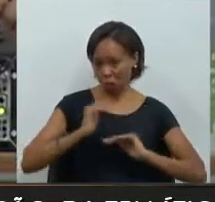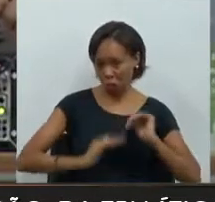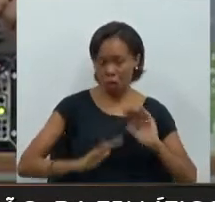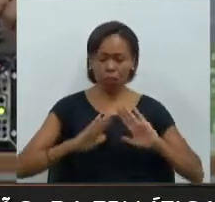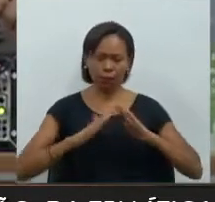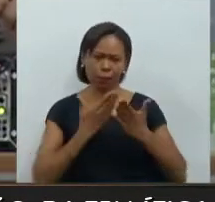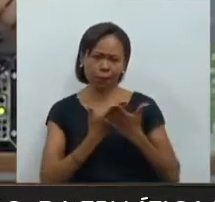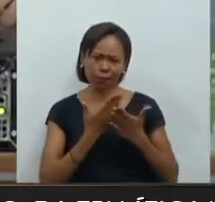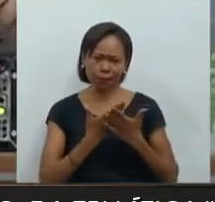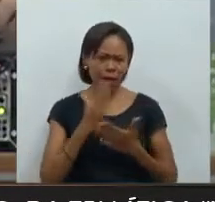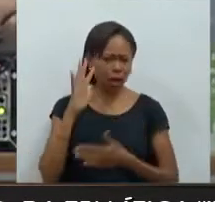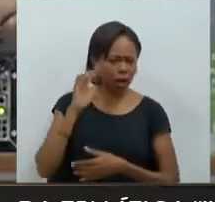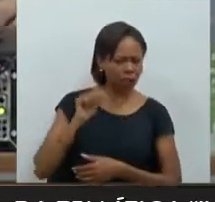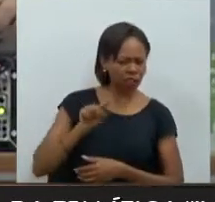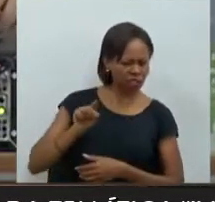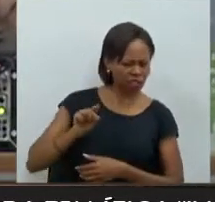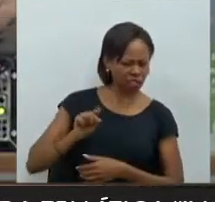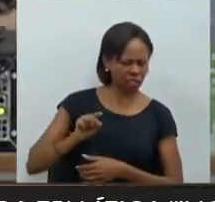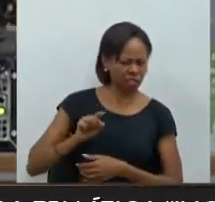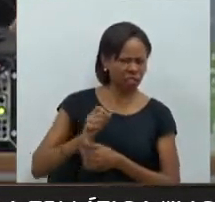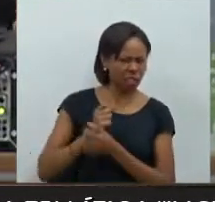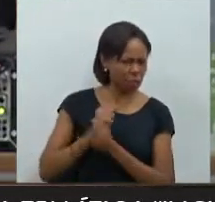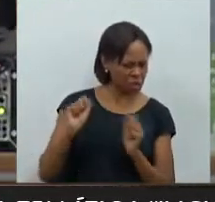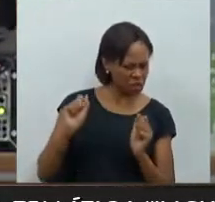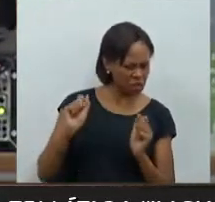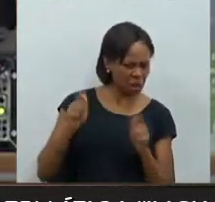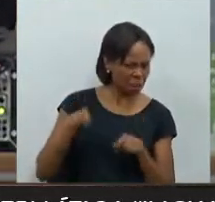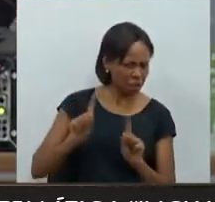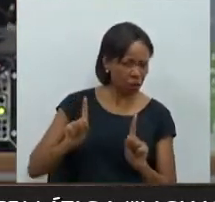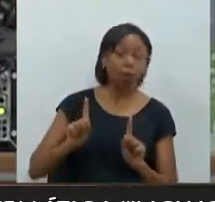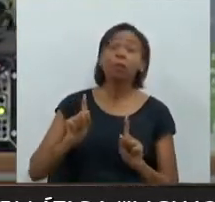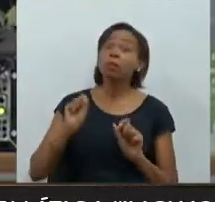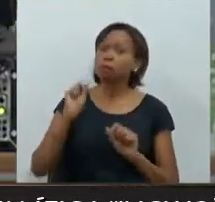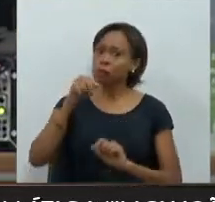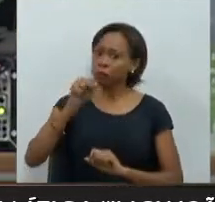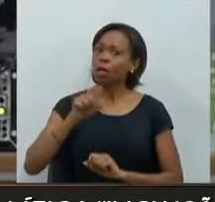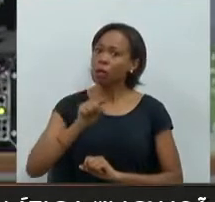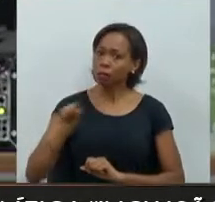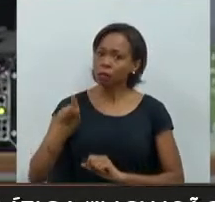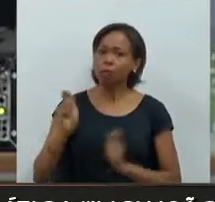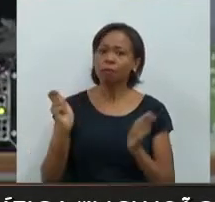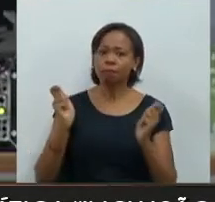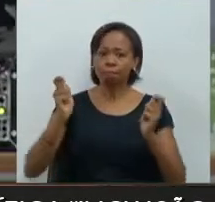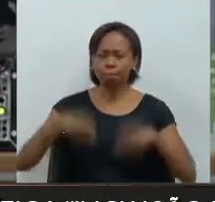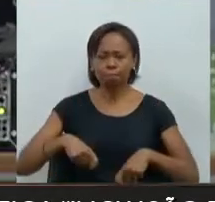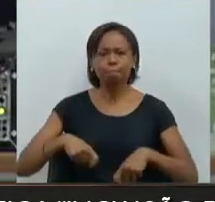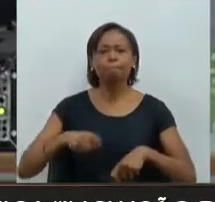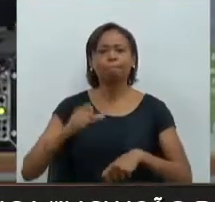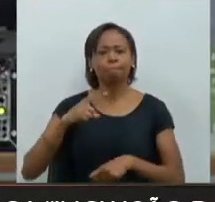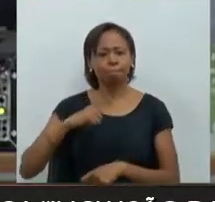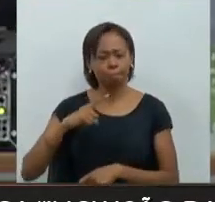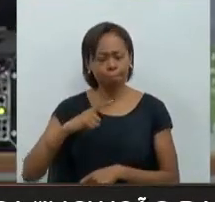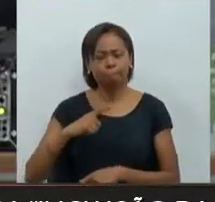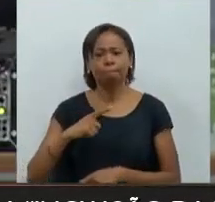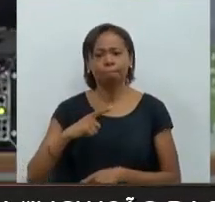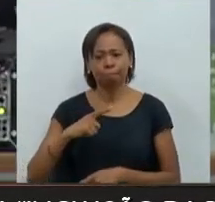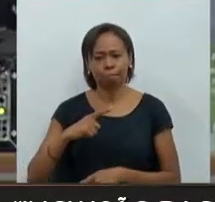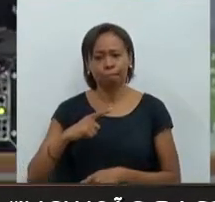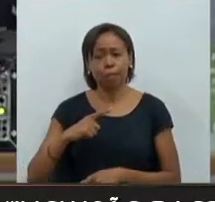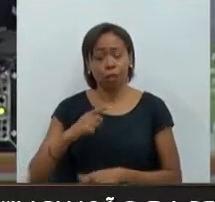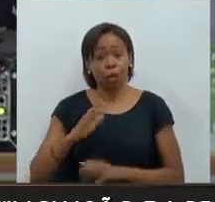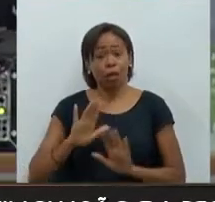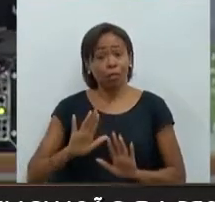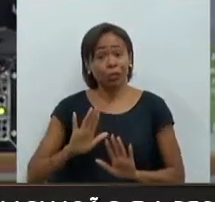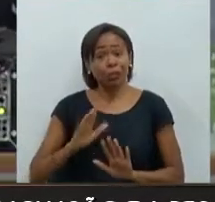capaz. Eles são capazes, sim. Eles são capazes muito, de muita coisa. A gente fica